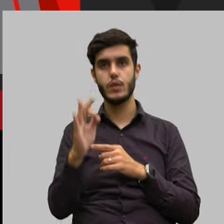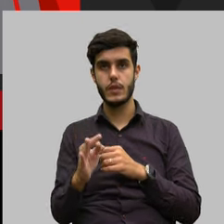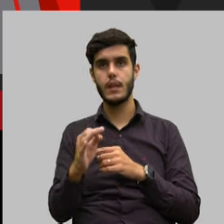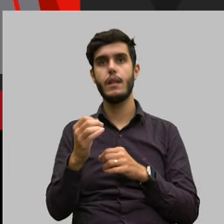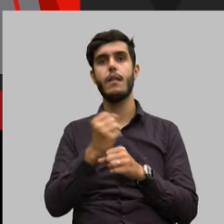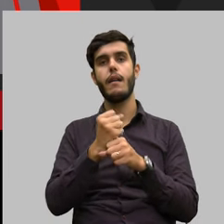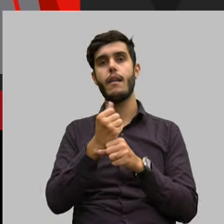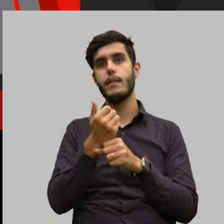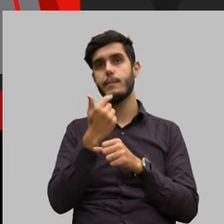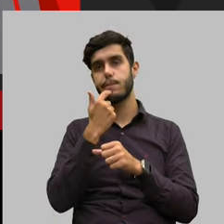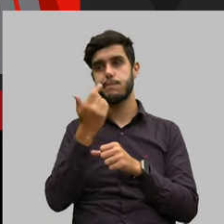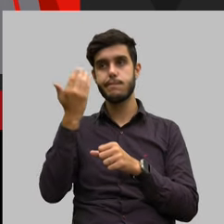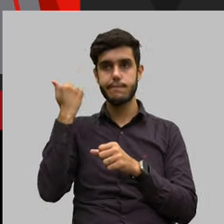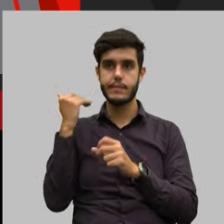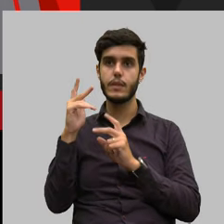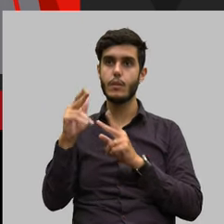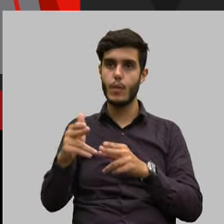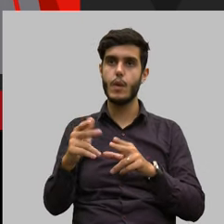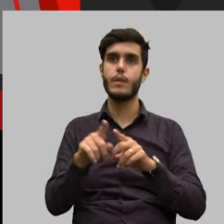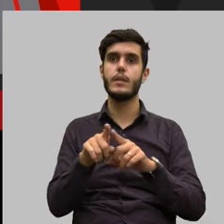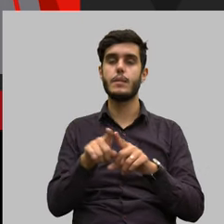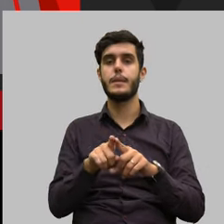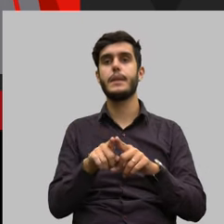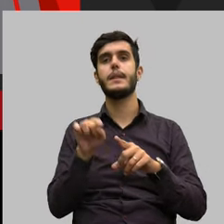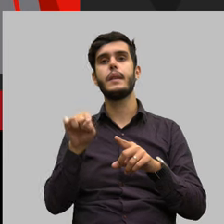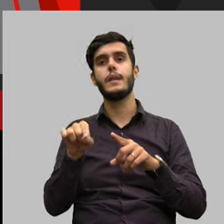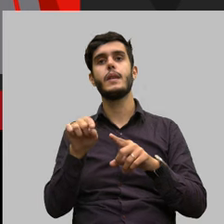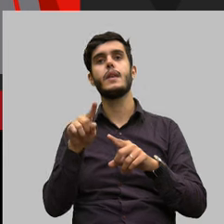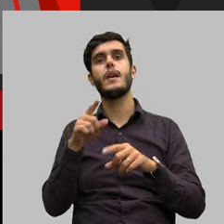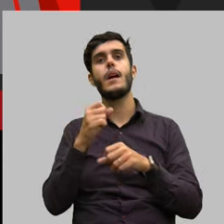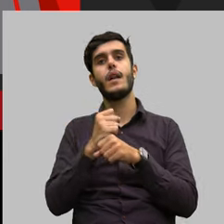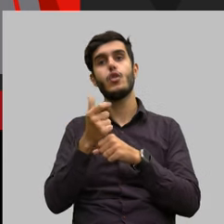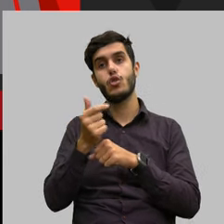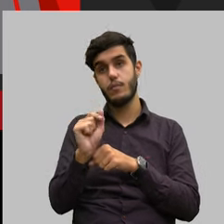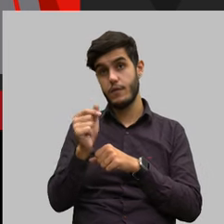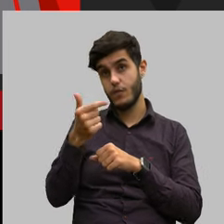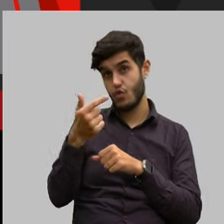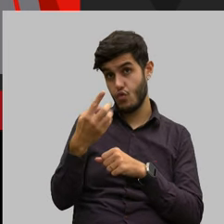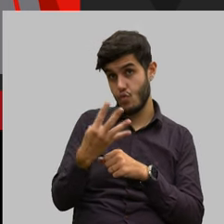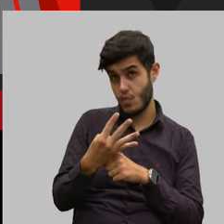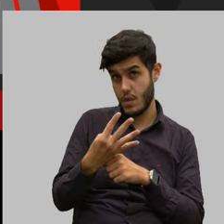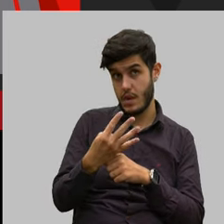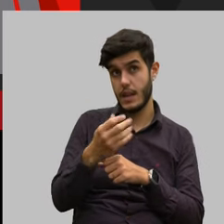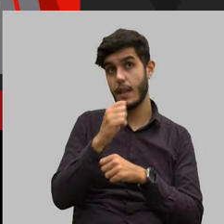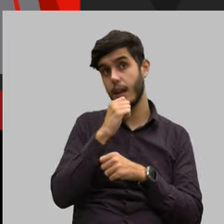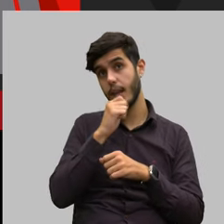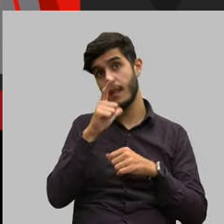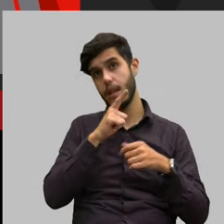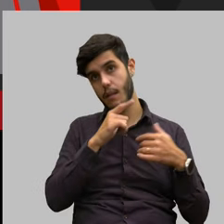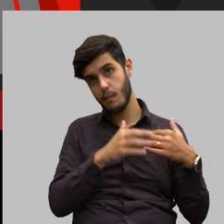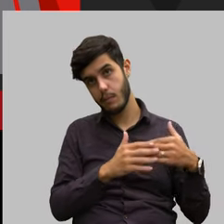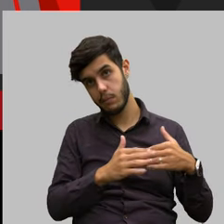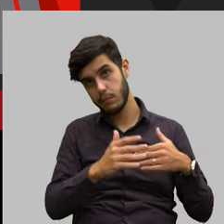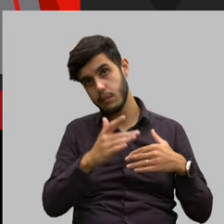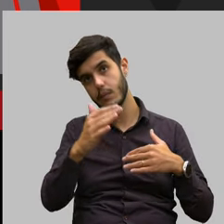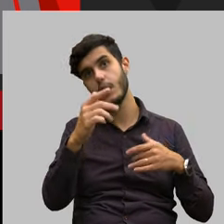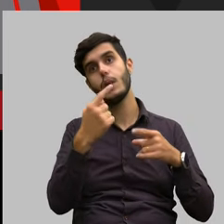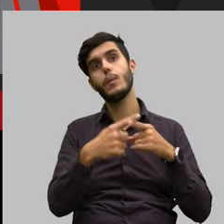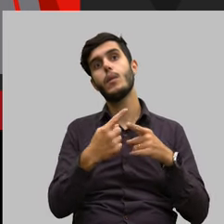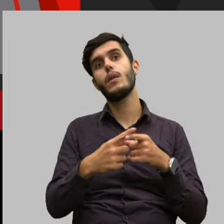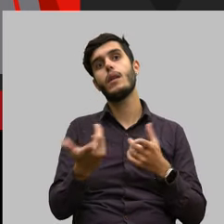Eh estamos com um índice execução em 2024 eh ainda abaixo por conta da